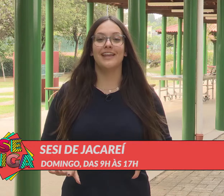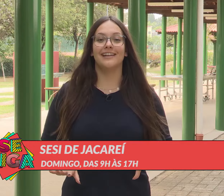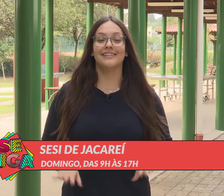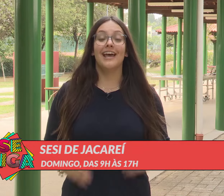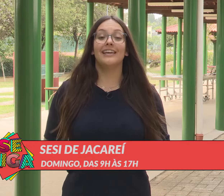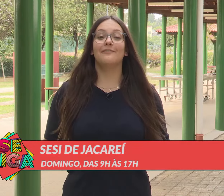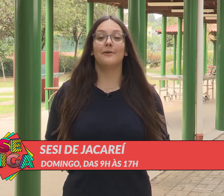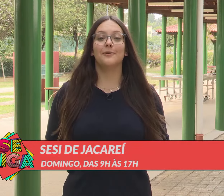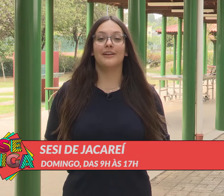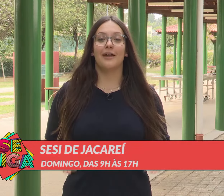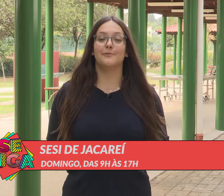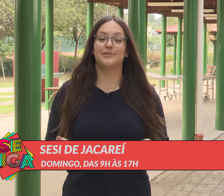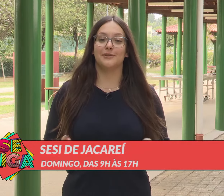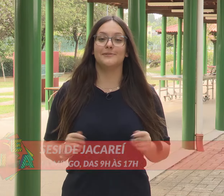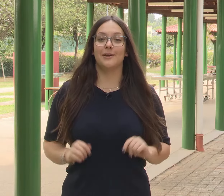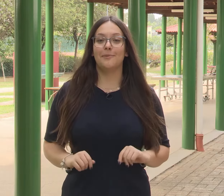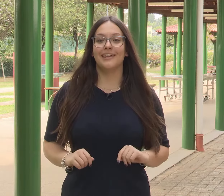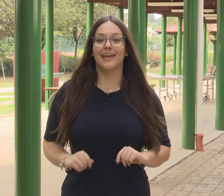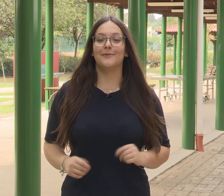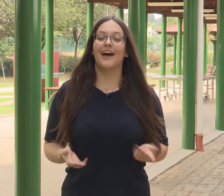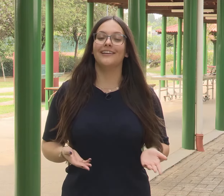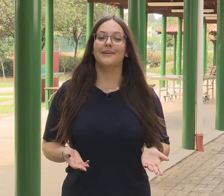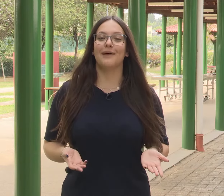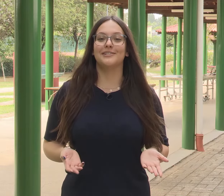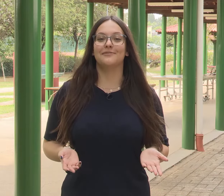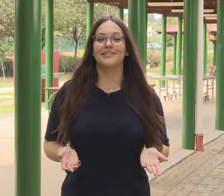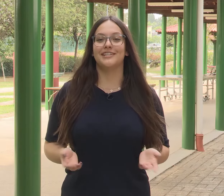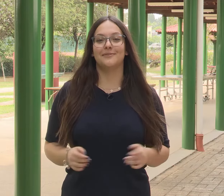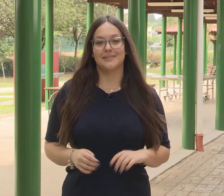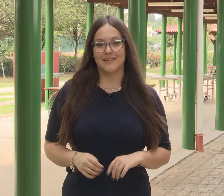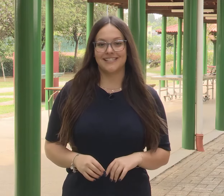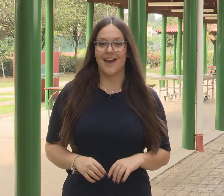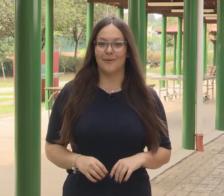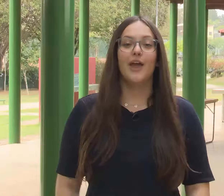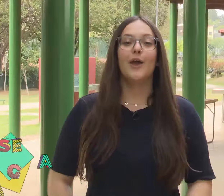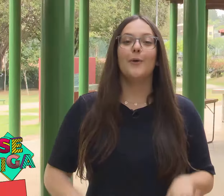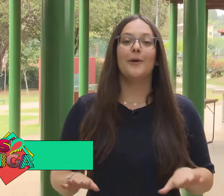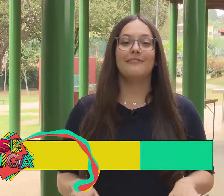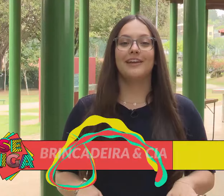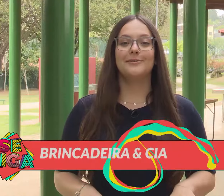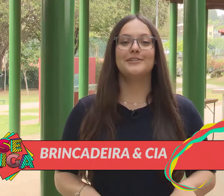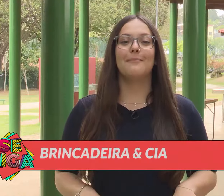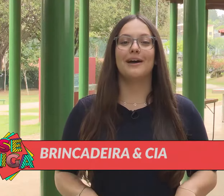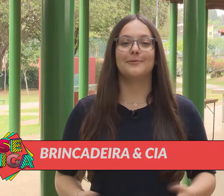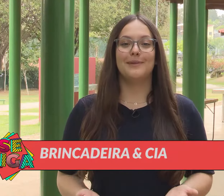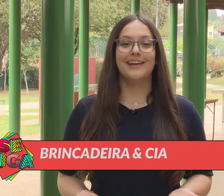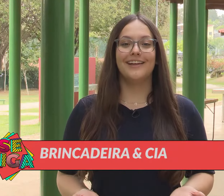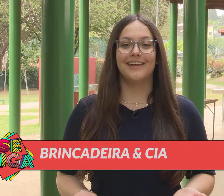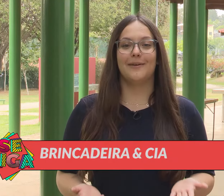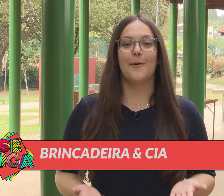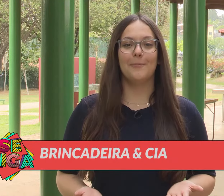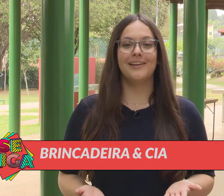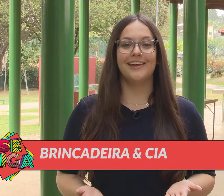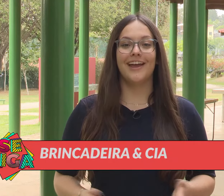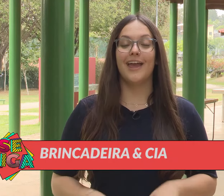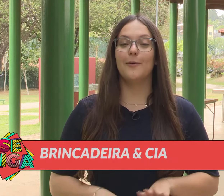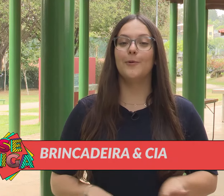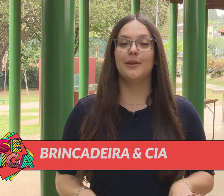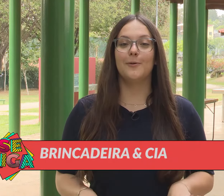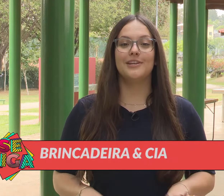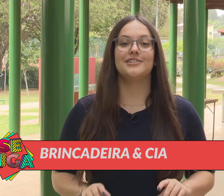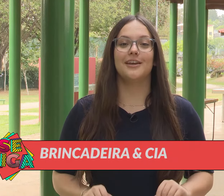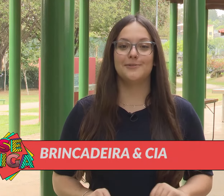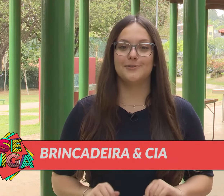série de atividades que vão tornar o dia do seu pequeno ainda mais divertido e especial. O evento chamado Brincadeira e Companhia